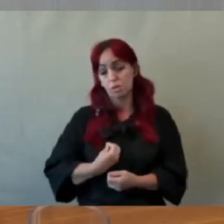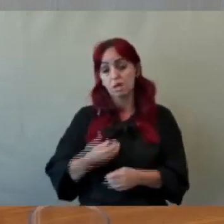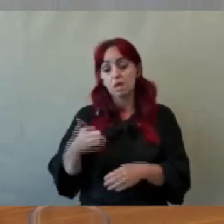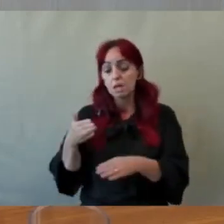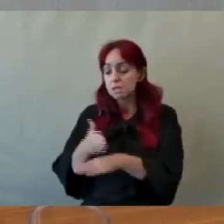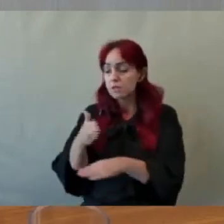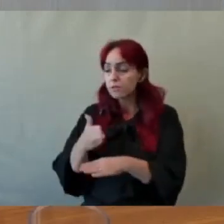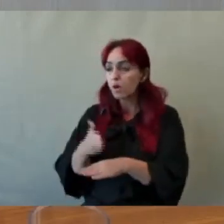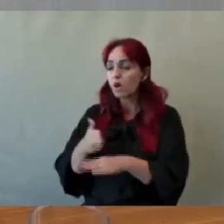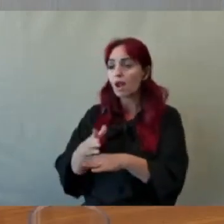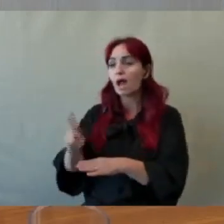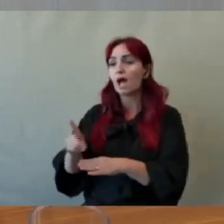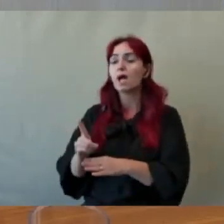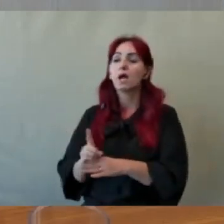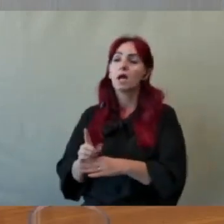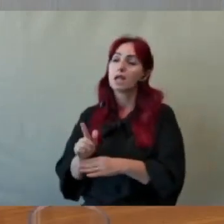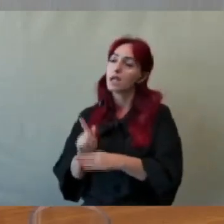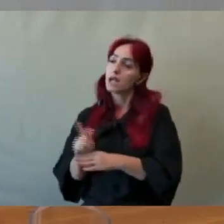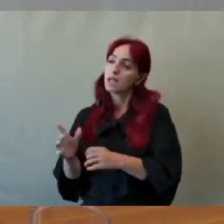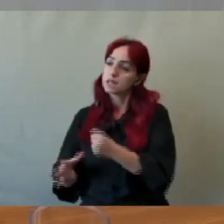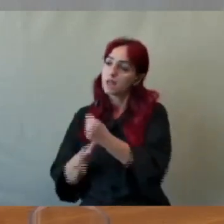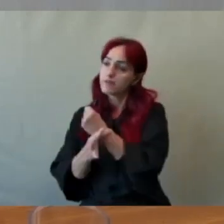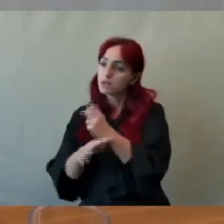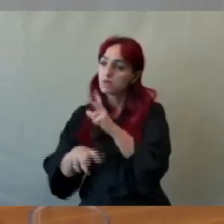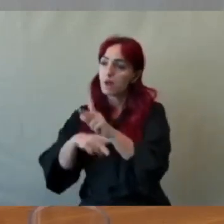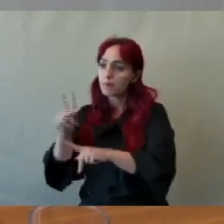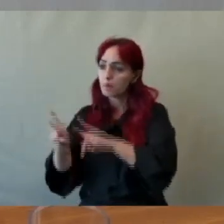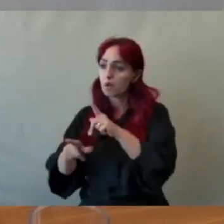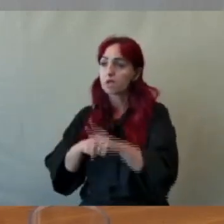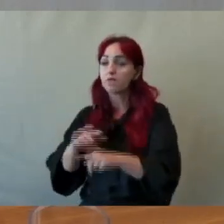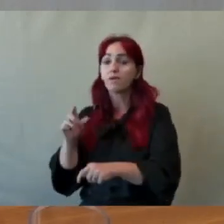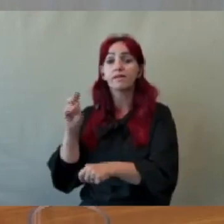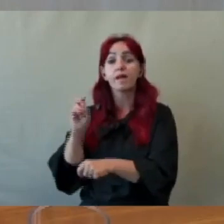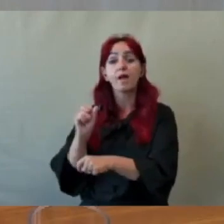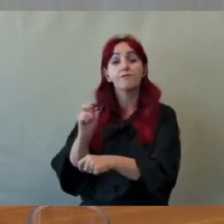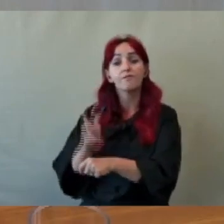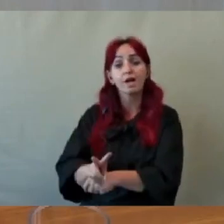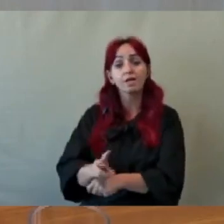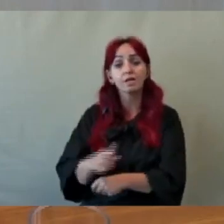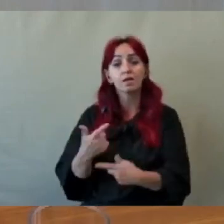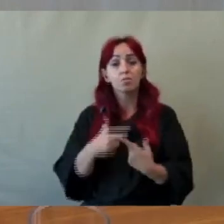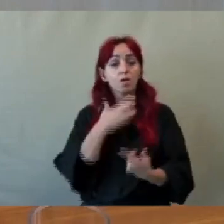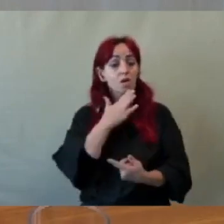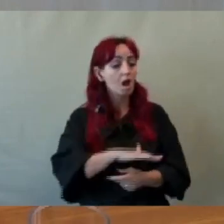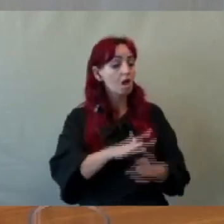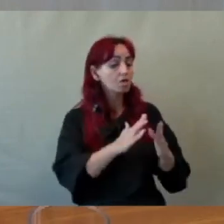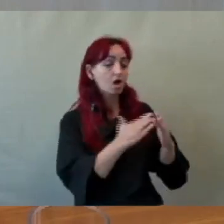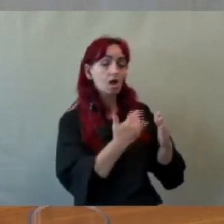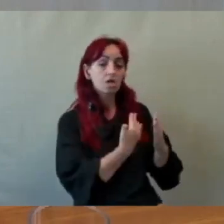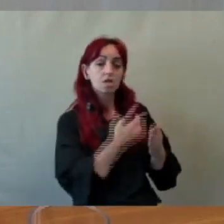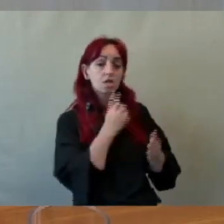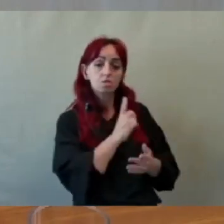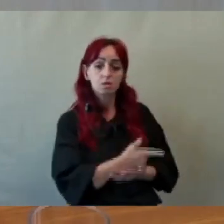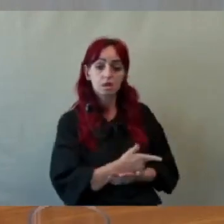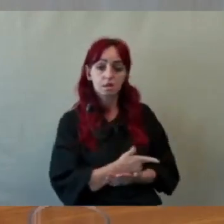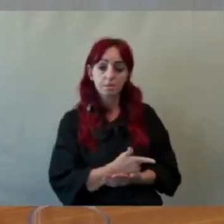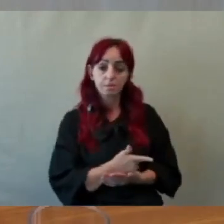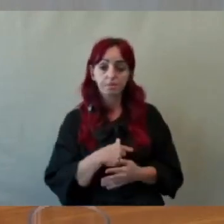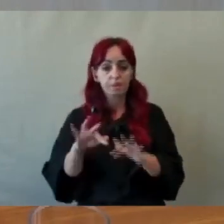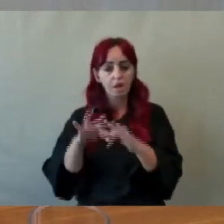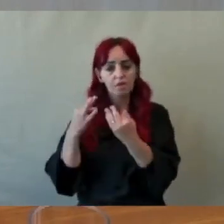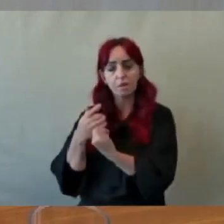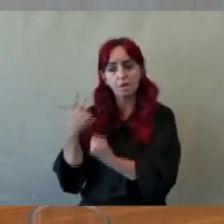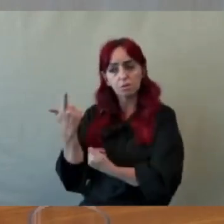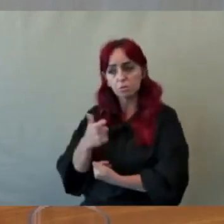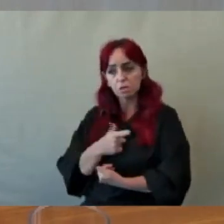Pública, se for no Ministério Público, vai ter a vaga assegurada. Por que não na educação infantil? As famílias não têm o direito desse